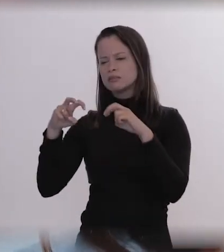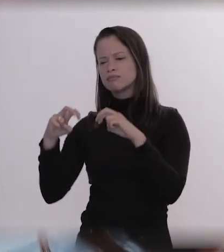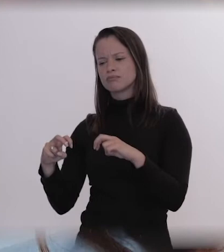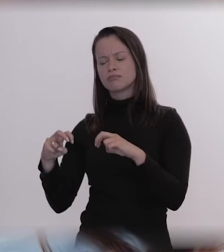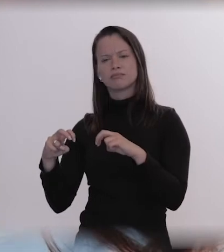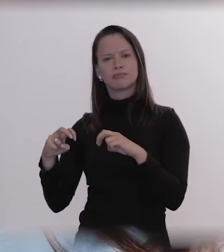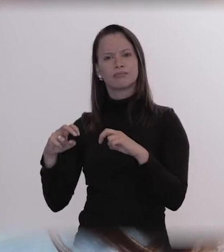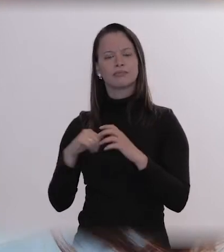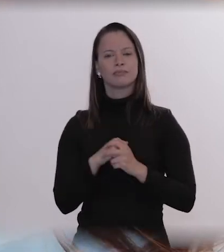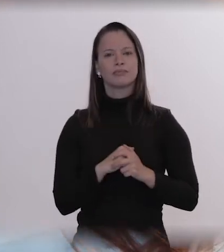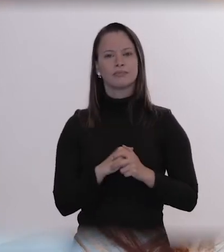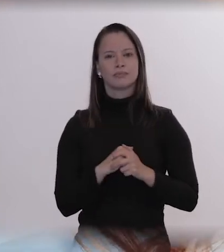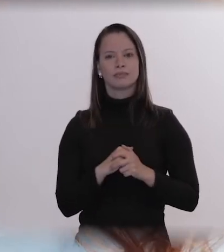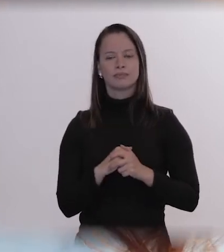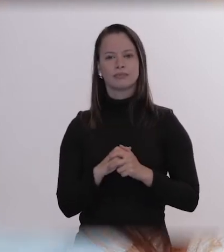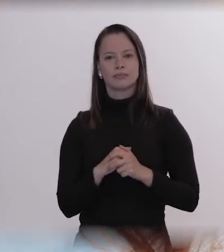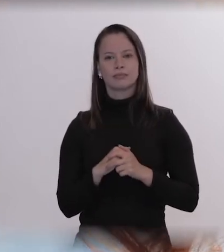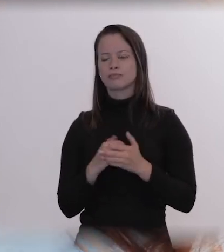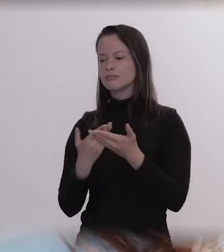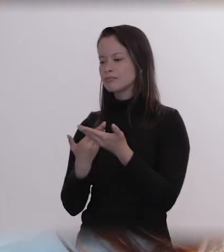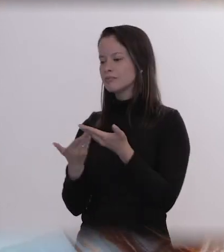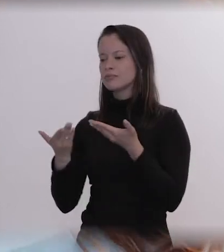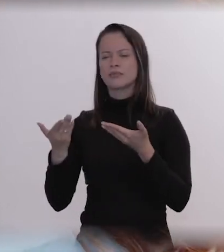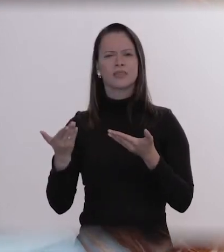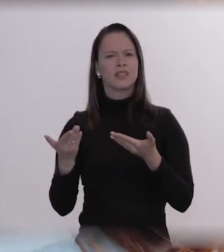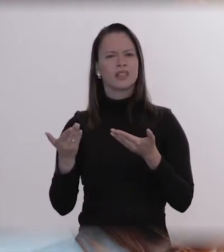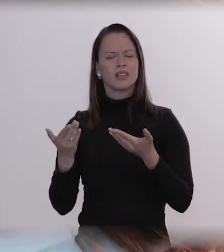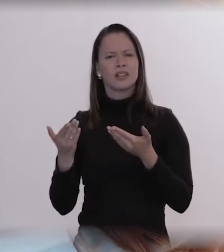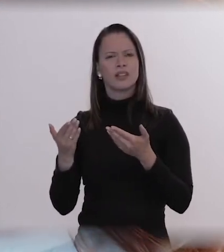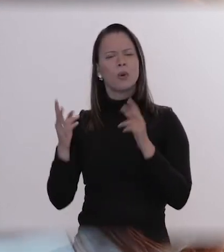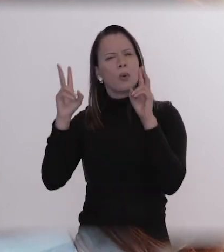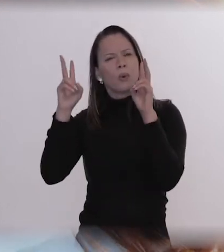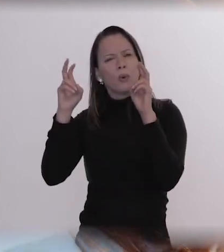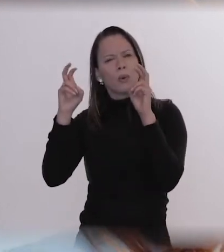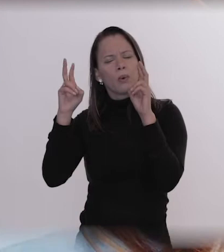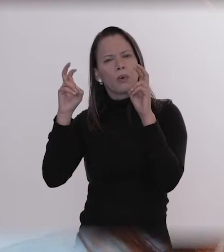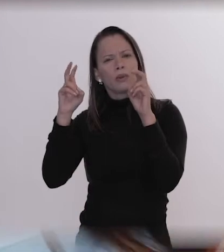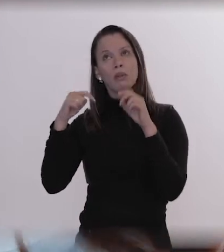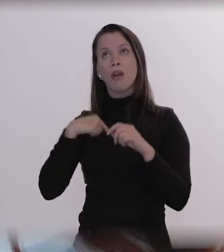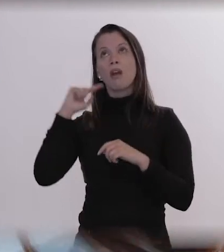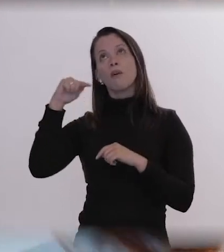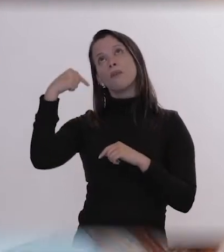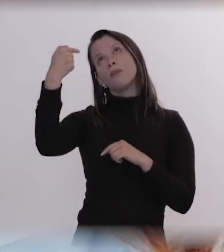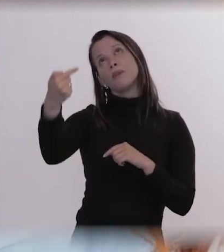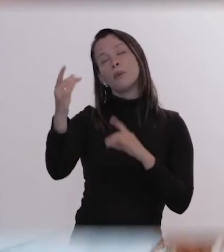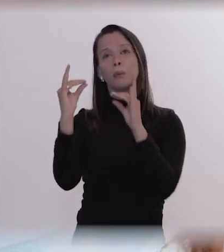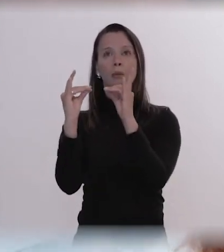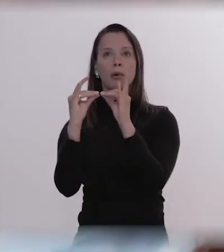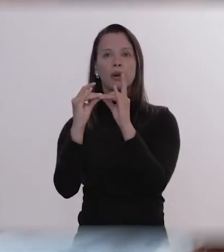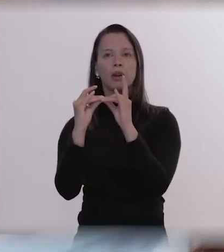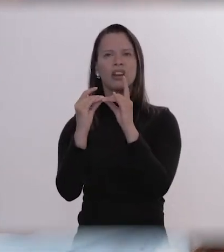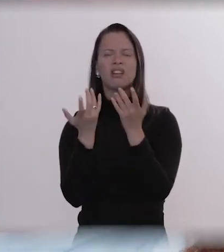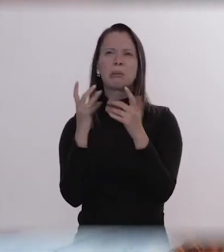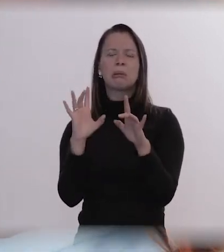sentadas. E quando dávamos conta, já estávamos as duas. Quando eu morrer, eu não